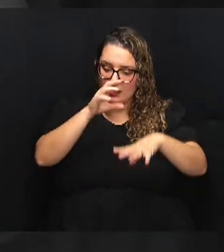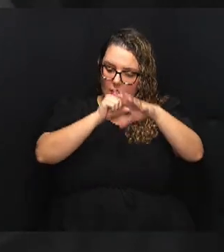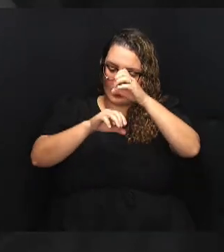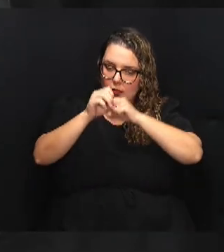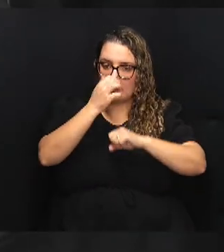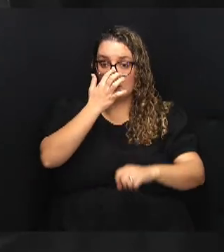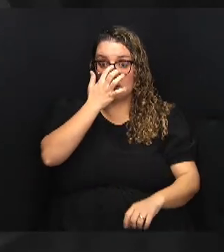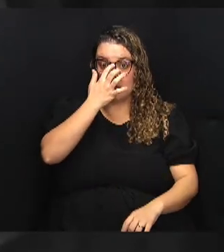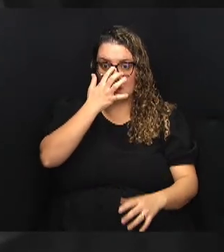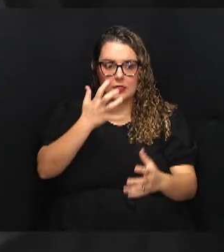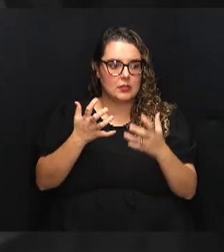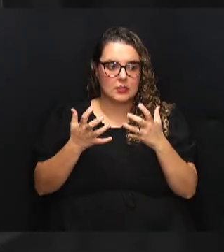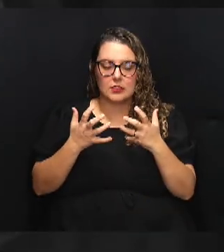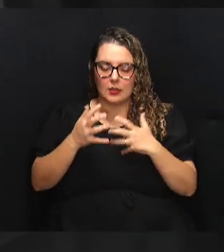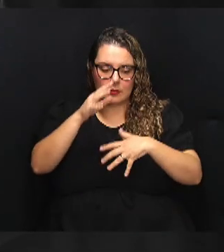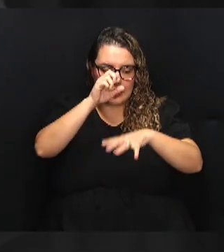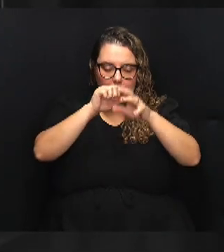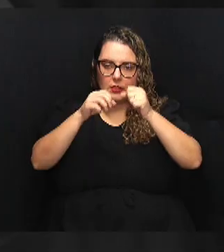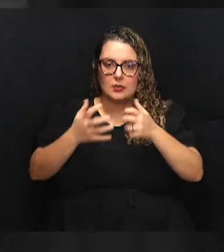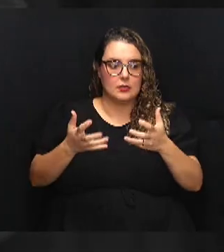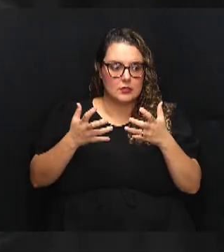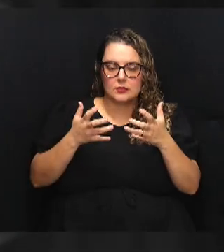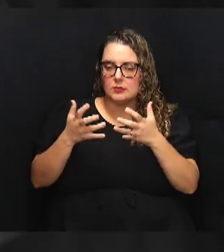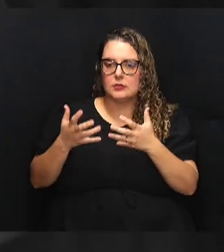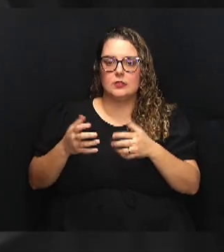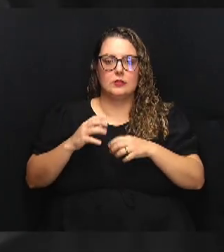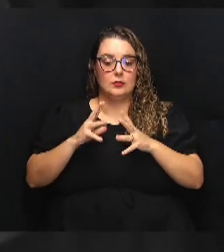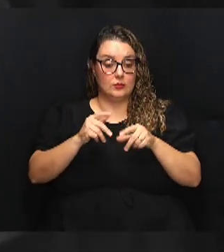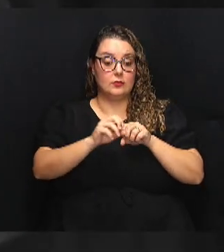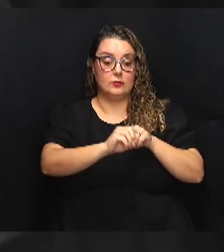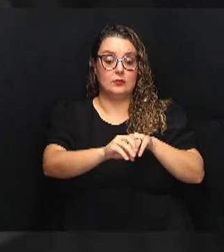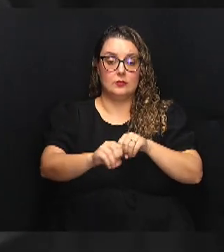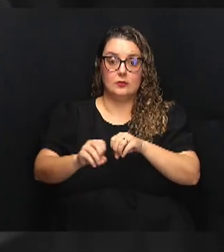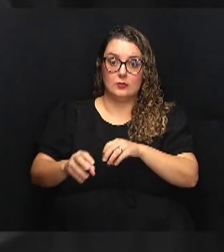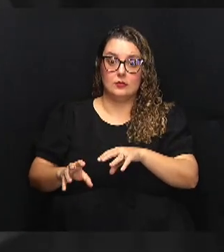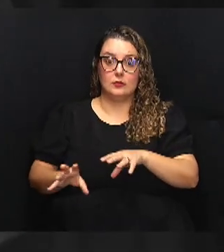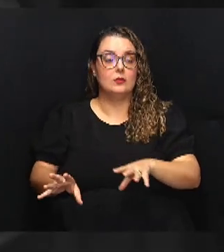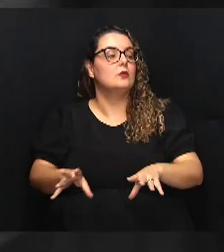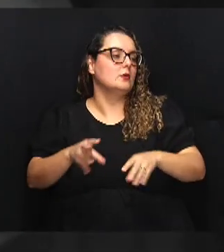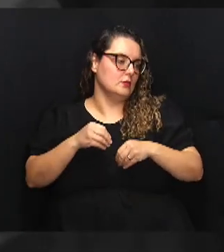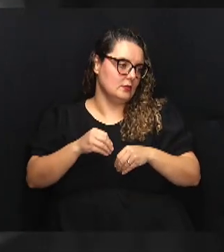ela está sedenta por aprendizado. Então, tudo que a gente ensina, né, vai colher o que